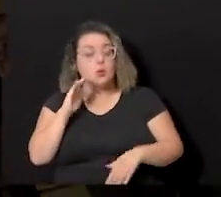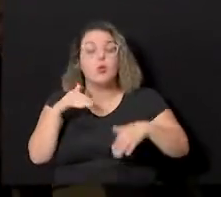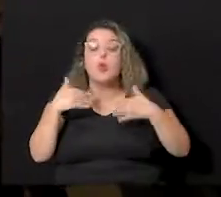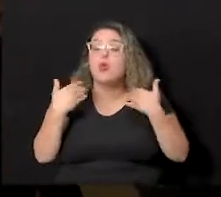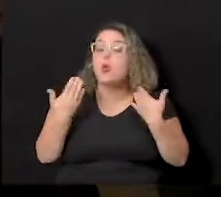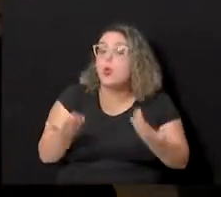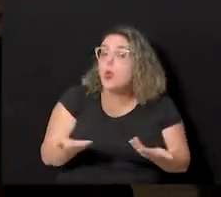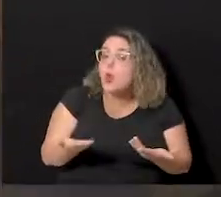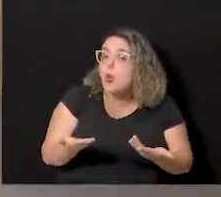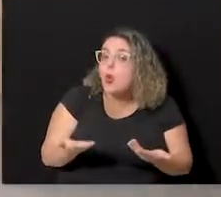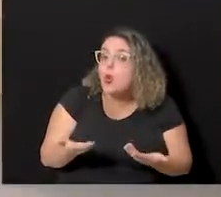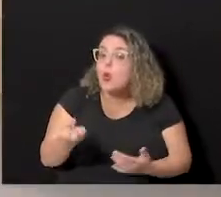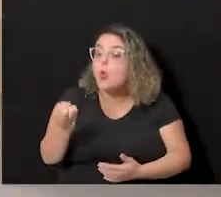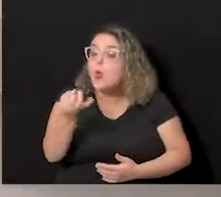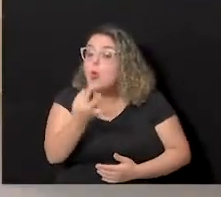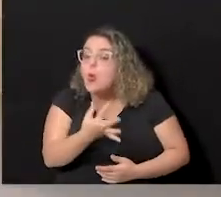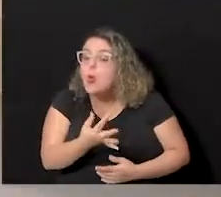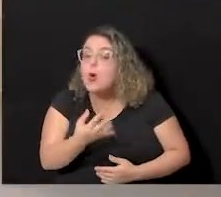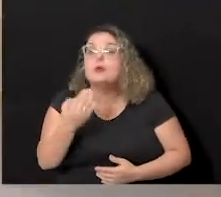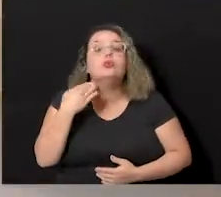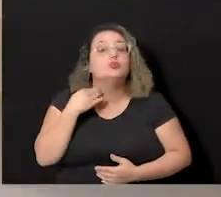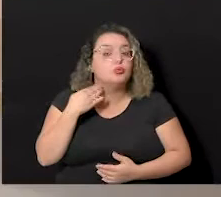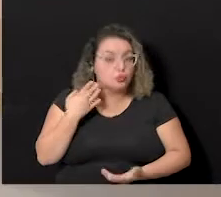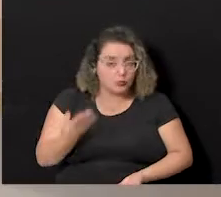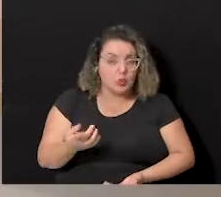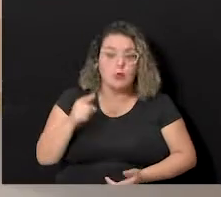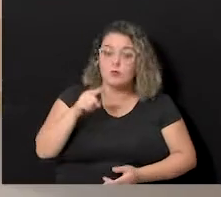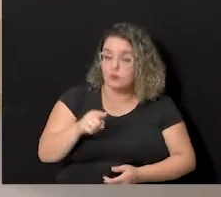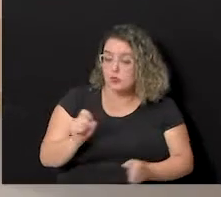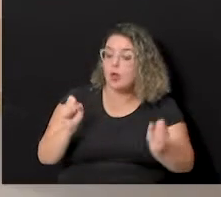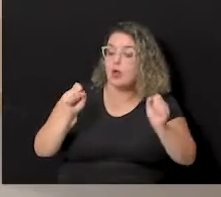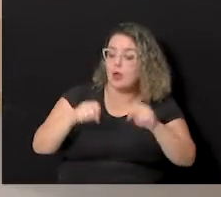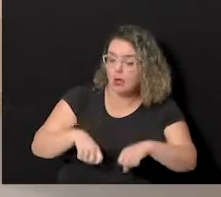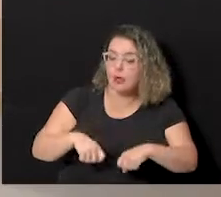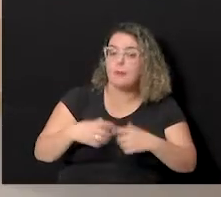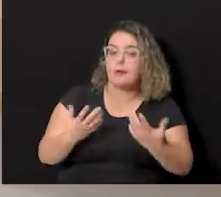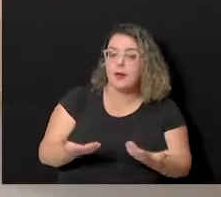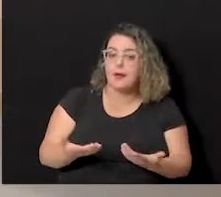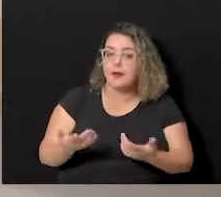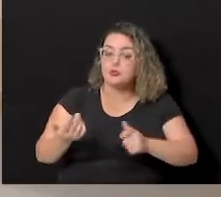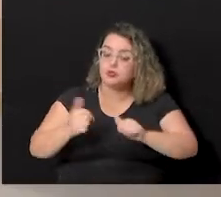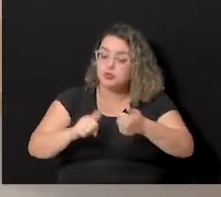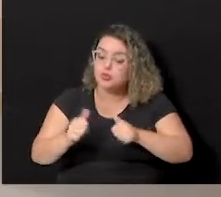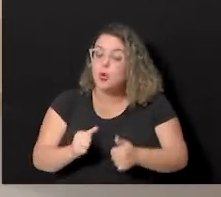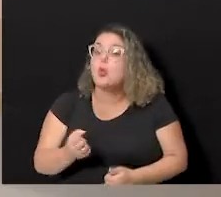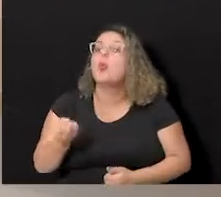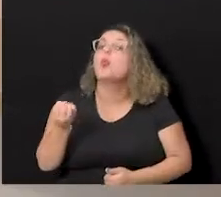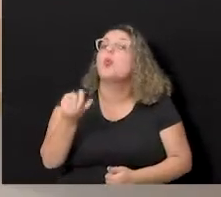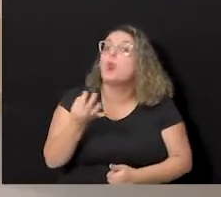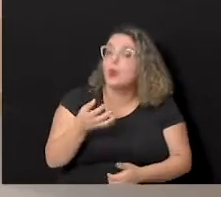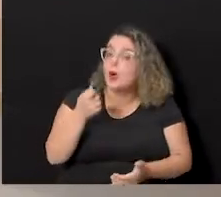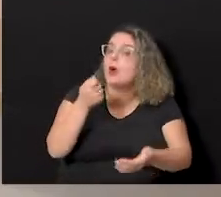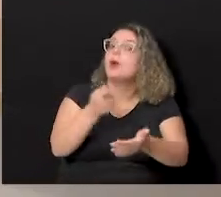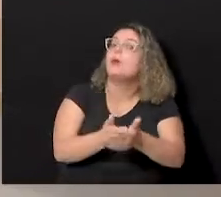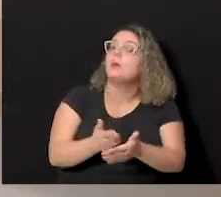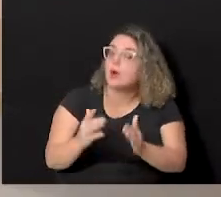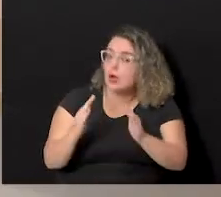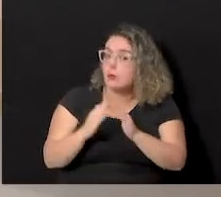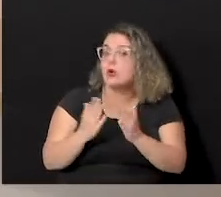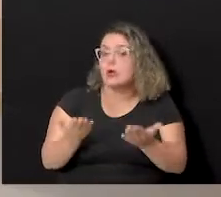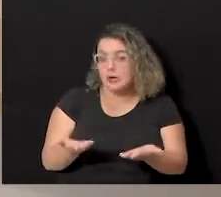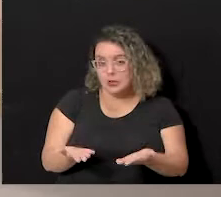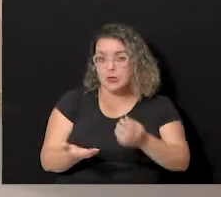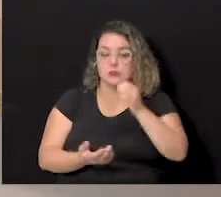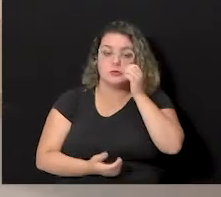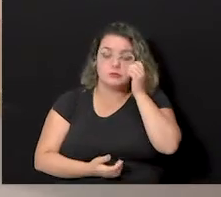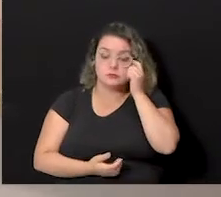que é a sua disponibilidade financeira, você vai ser capaz de avaliar o quanto você pode pagar numa nova